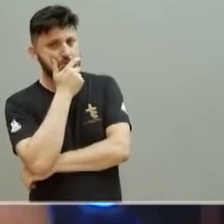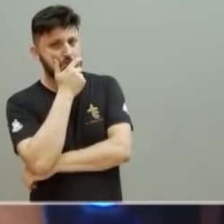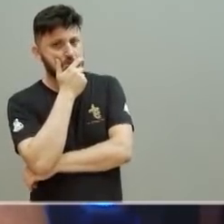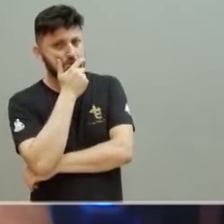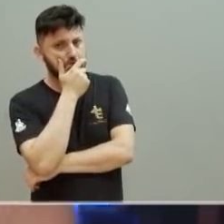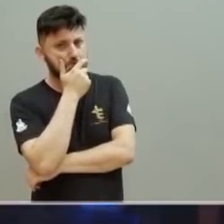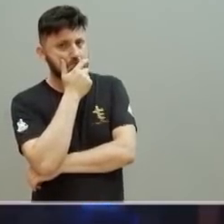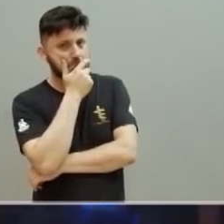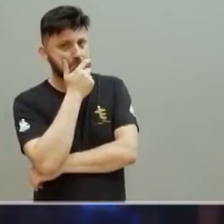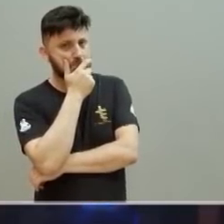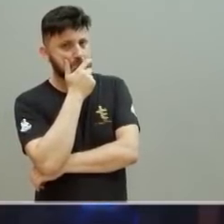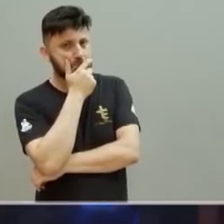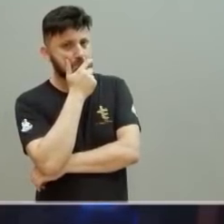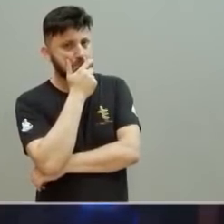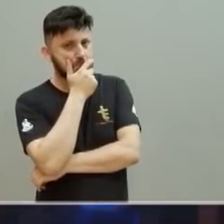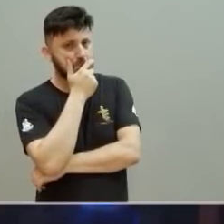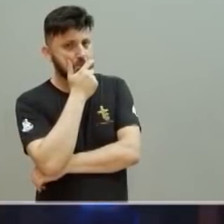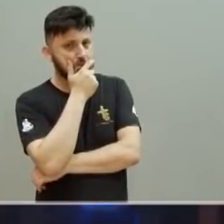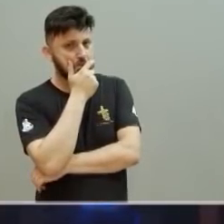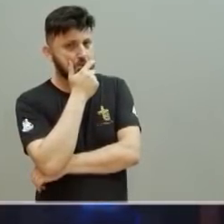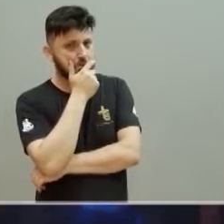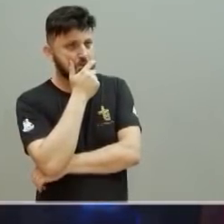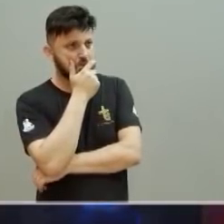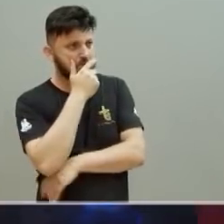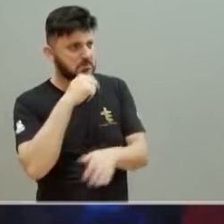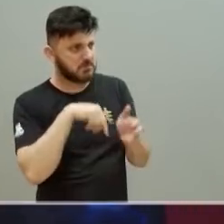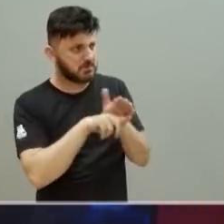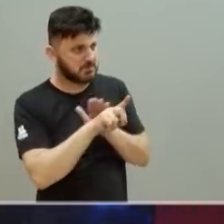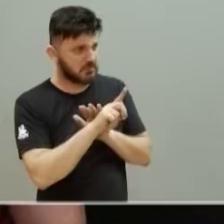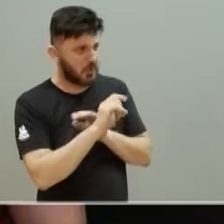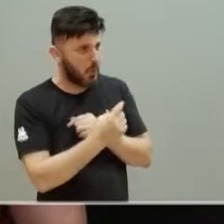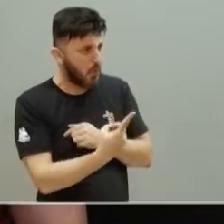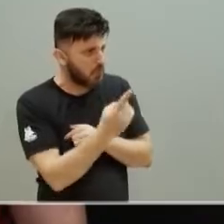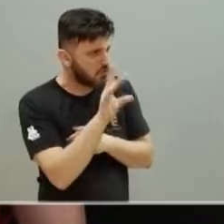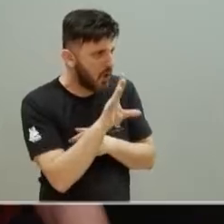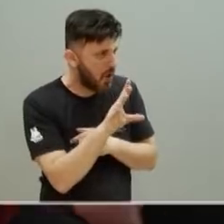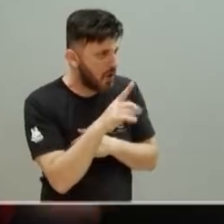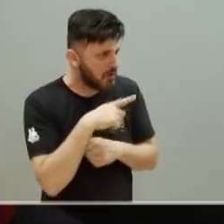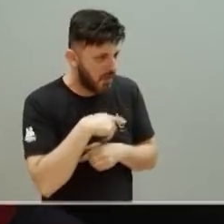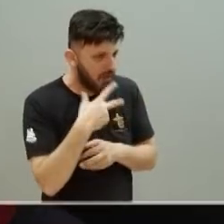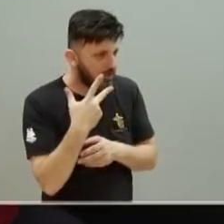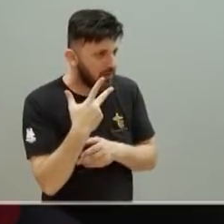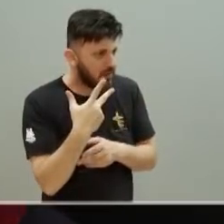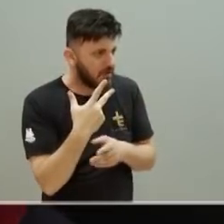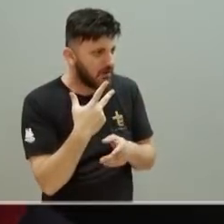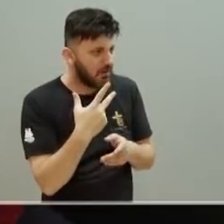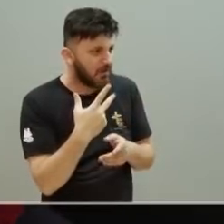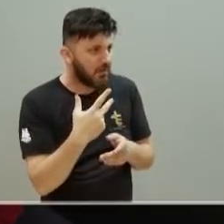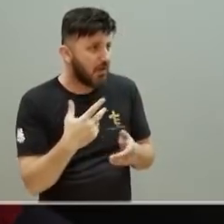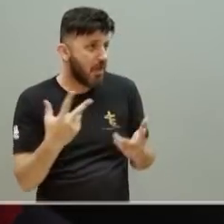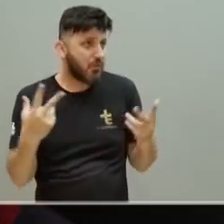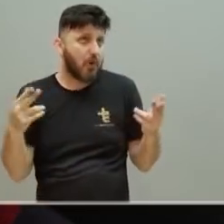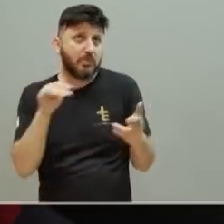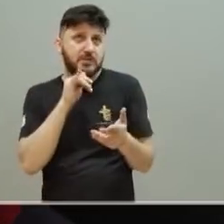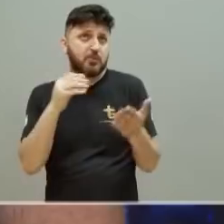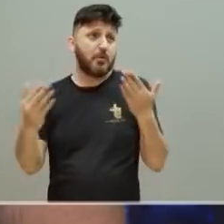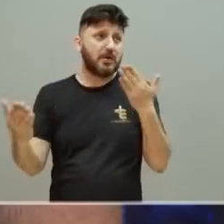que só faz isso, só tem um equipamento desse? É igual na padaria sumir o forno.